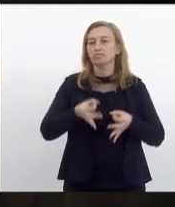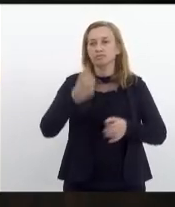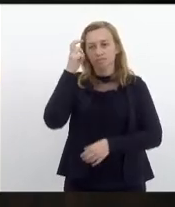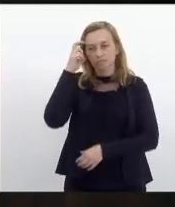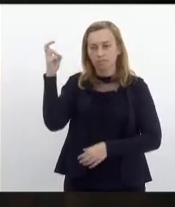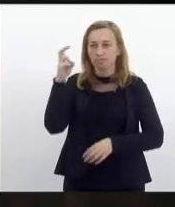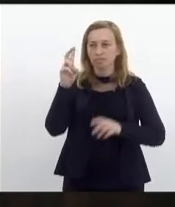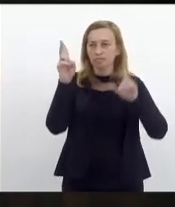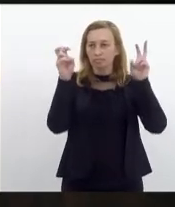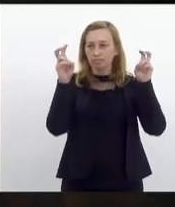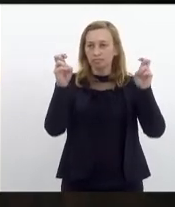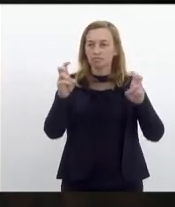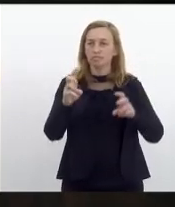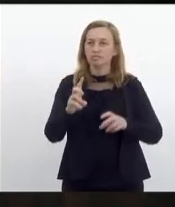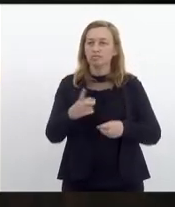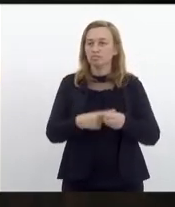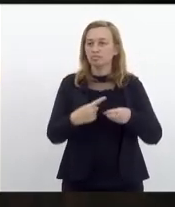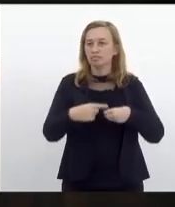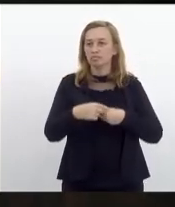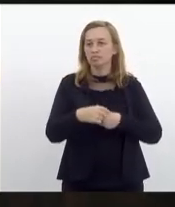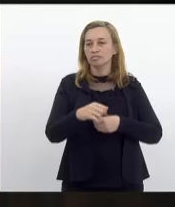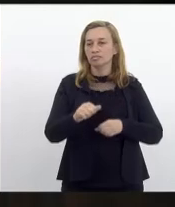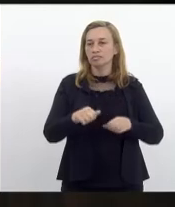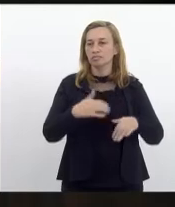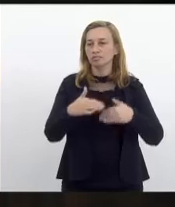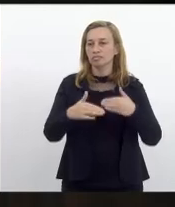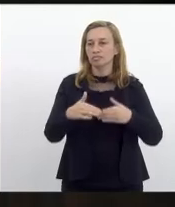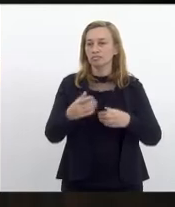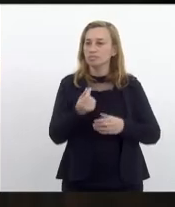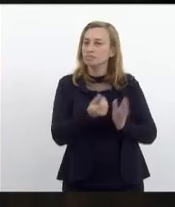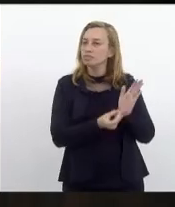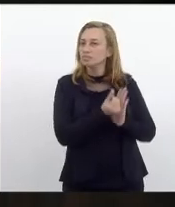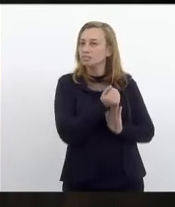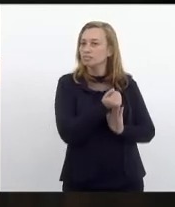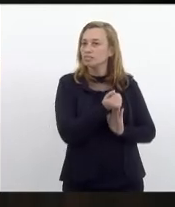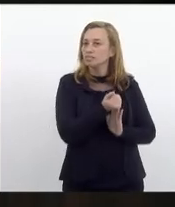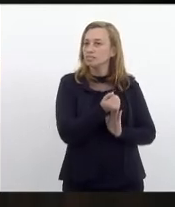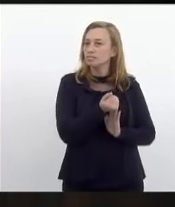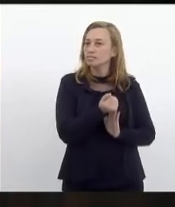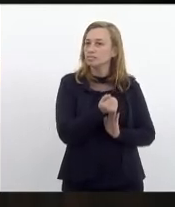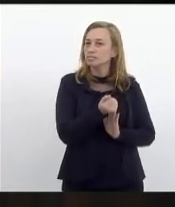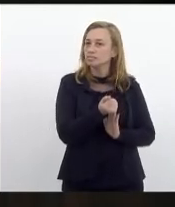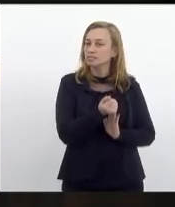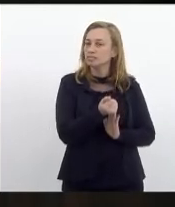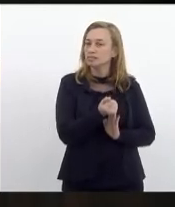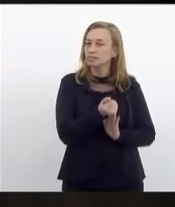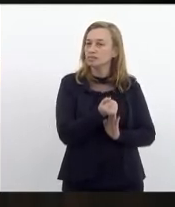Assuntos Municipais, Desenvolvimento Regional e de Orçamento,